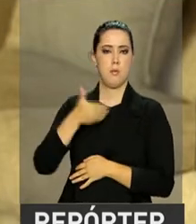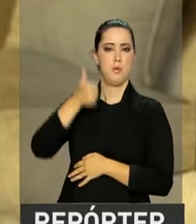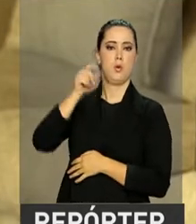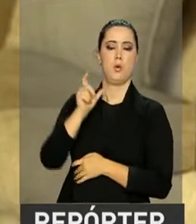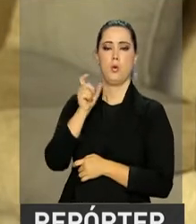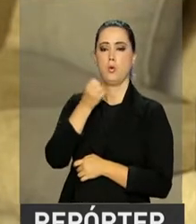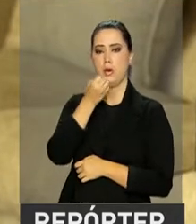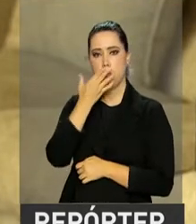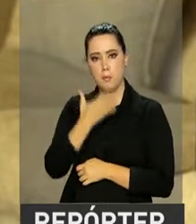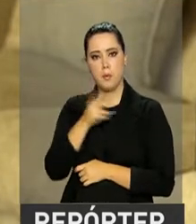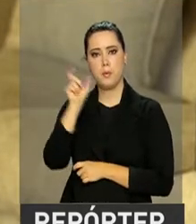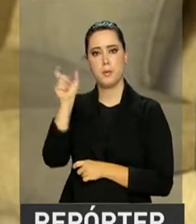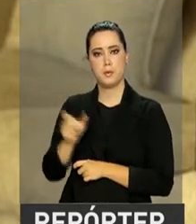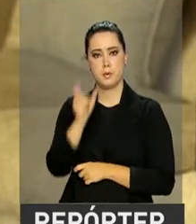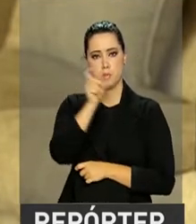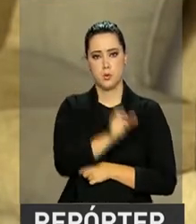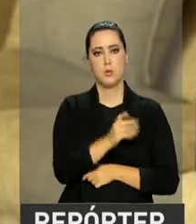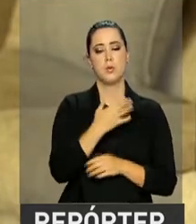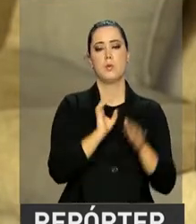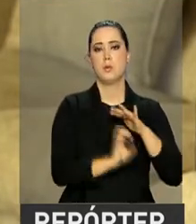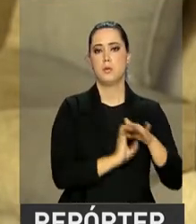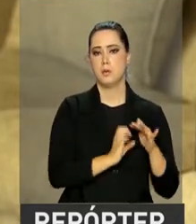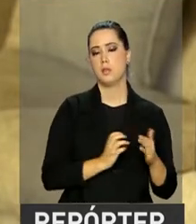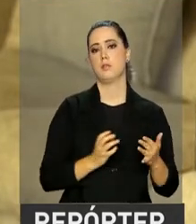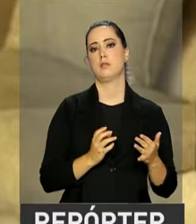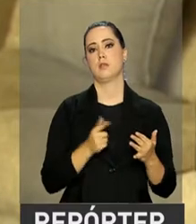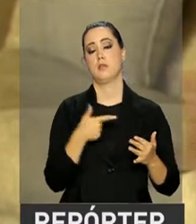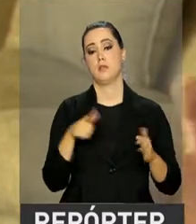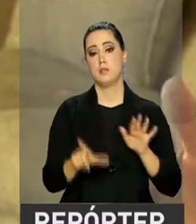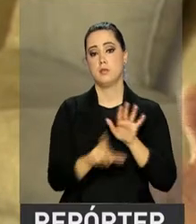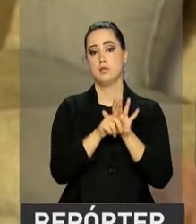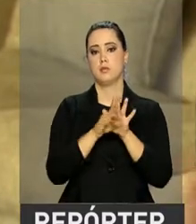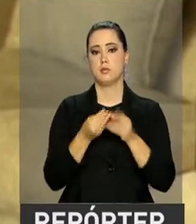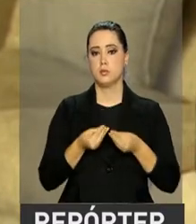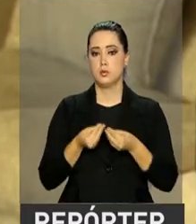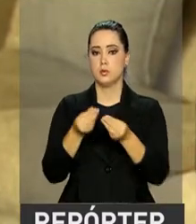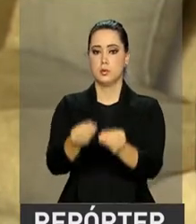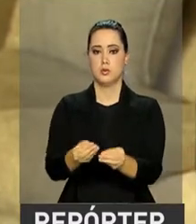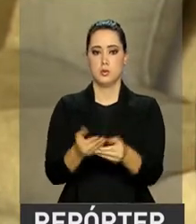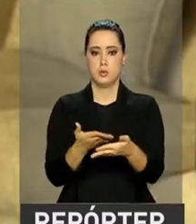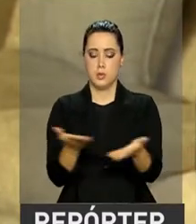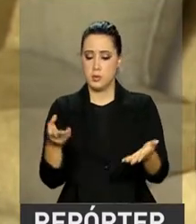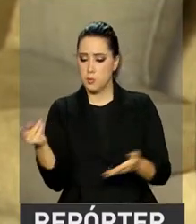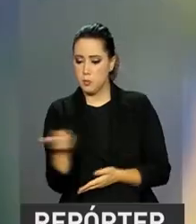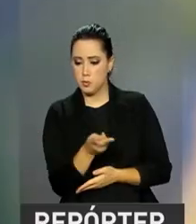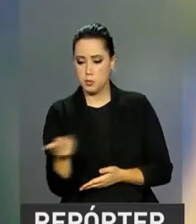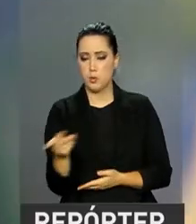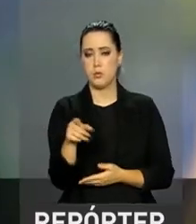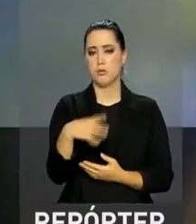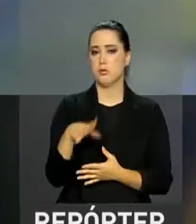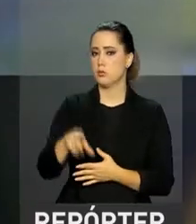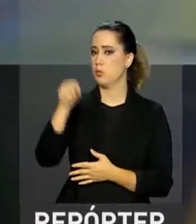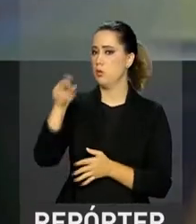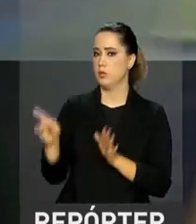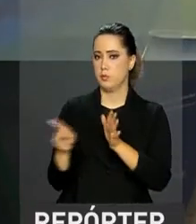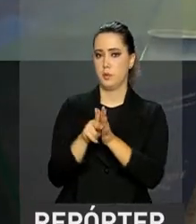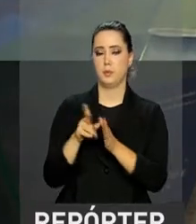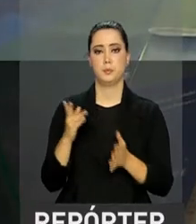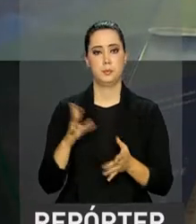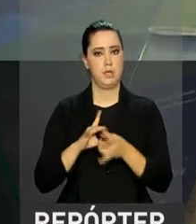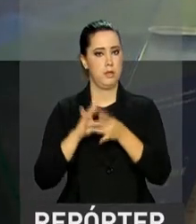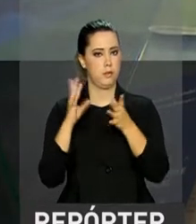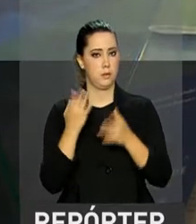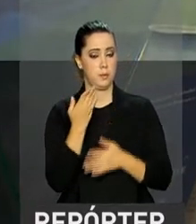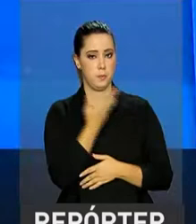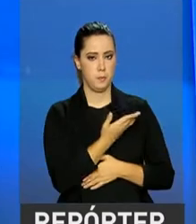para trabalhadores e para empregadores essa lei veio dar espaço para eles mesmo decidir a lei traz regras para